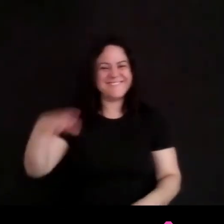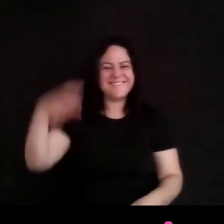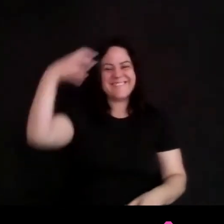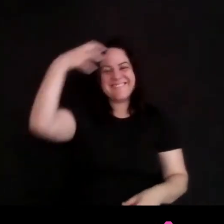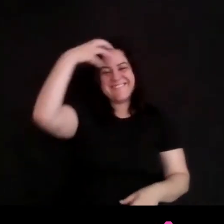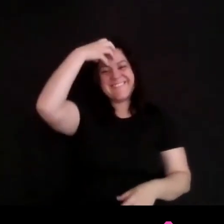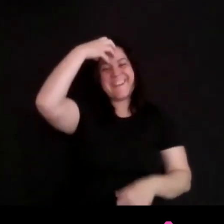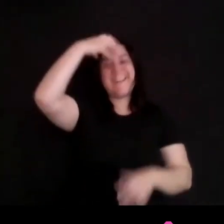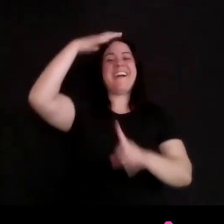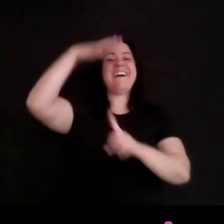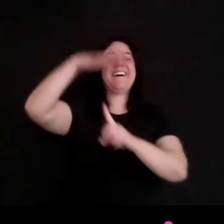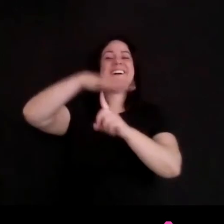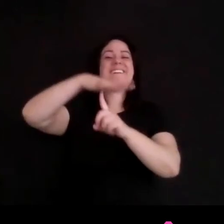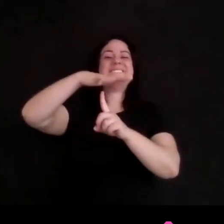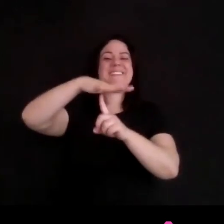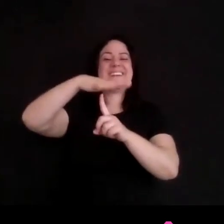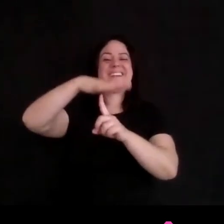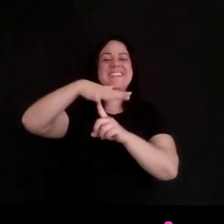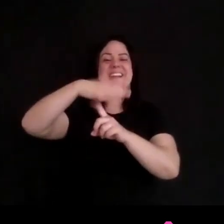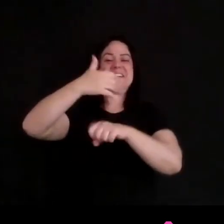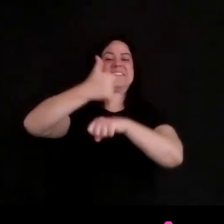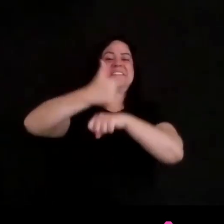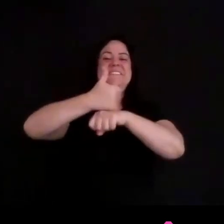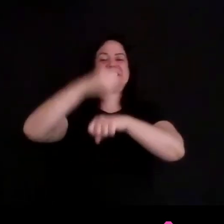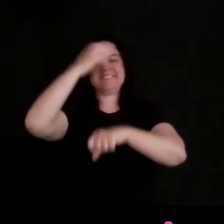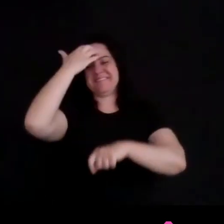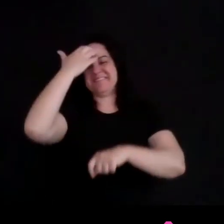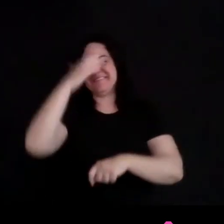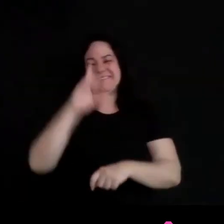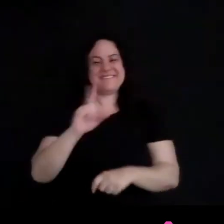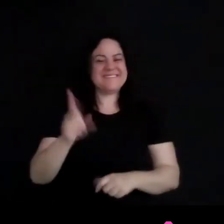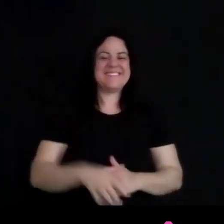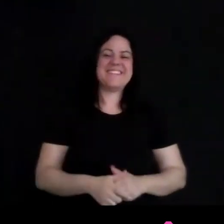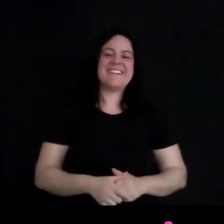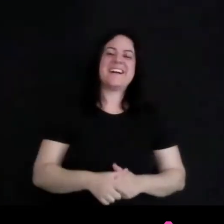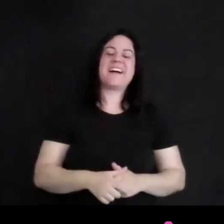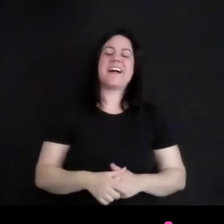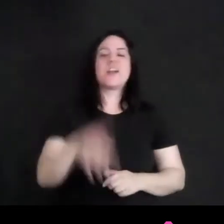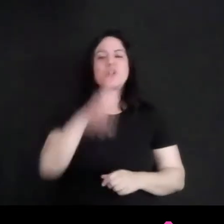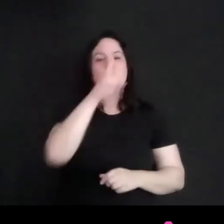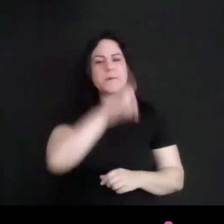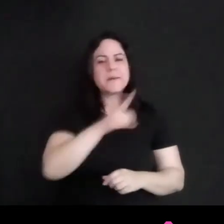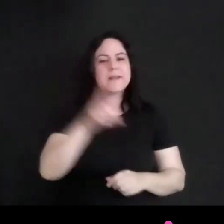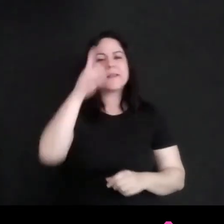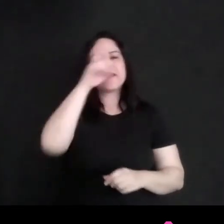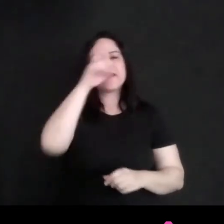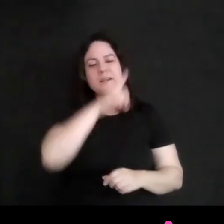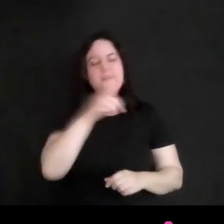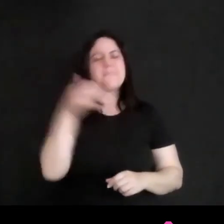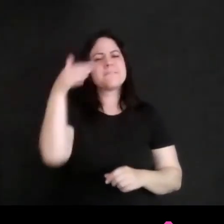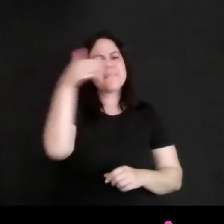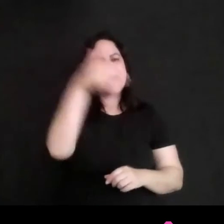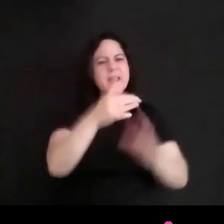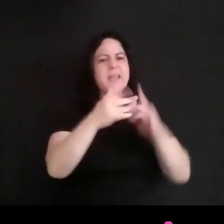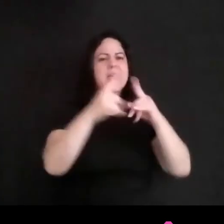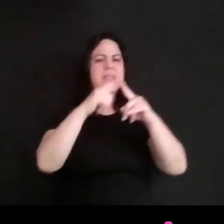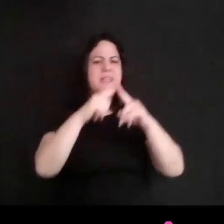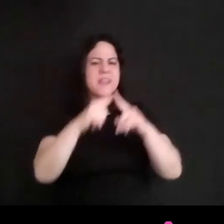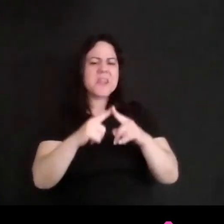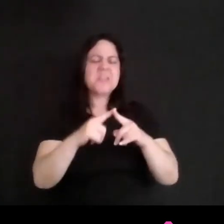baronesa de Curitiba, e todo domingo ela vai à igreja, dá uma palavra, e